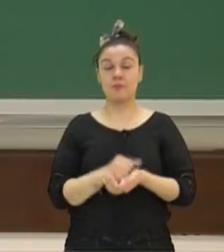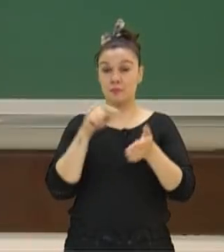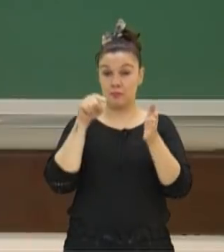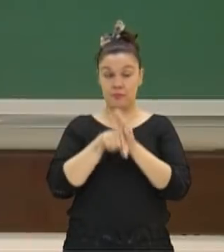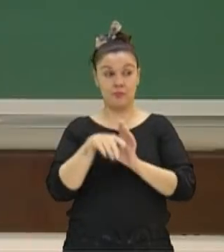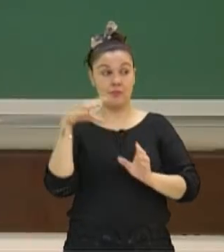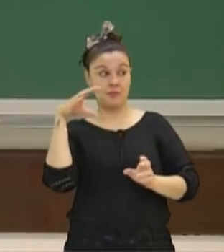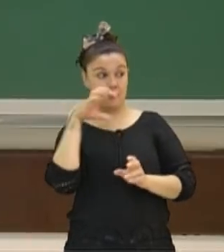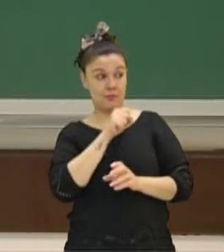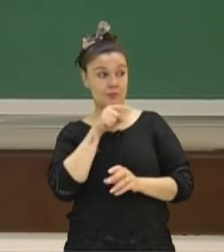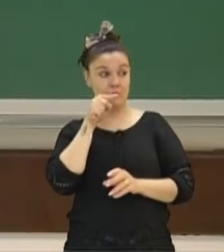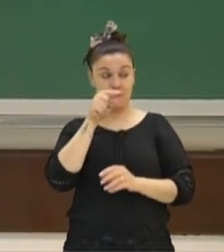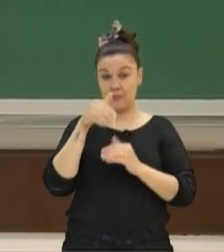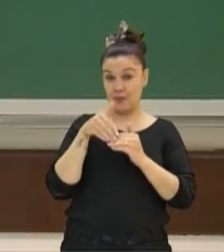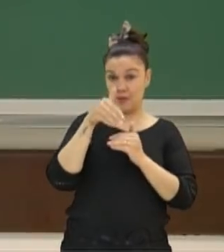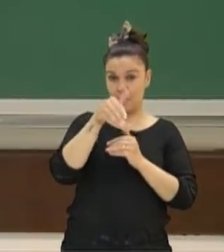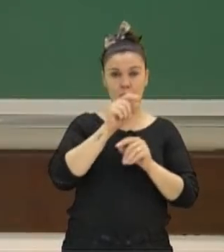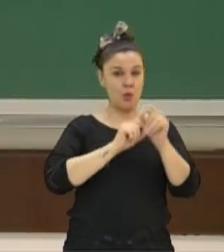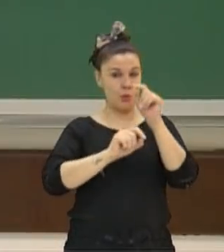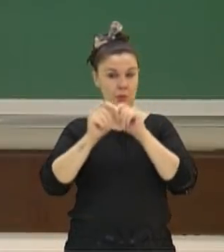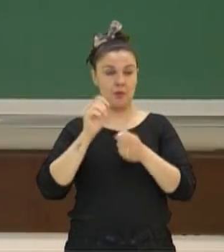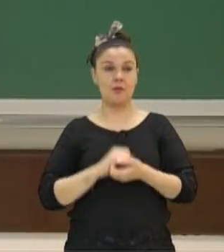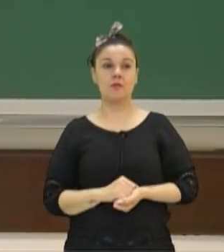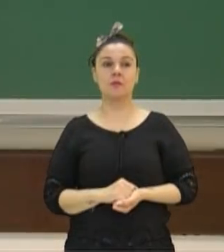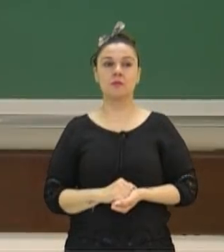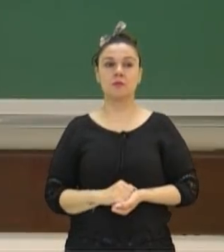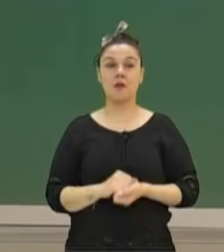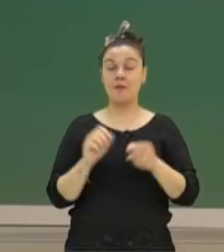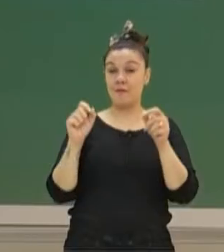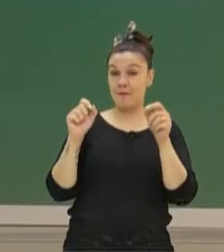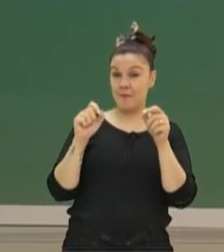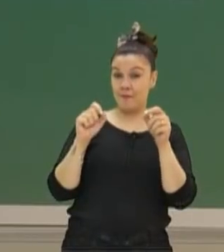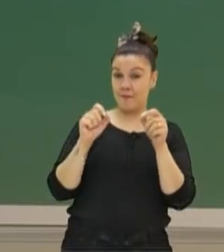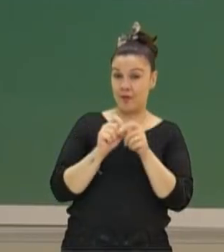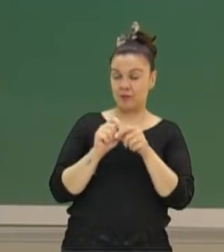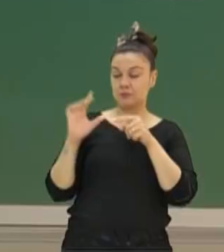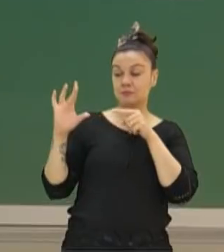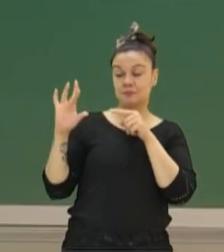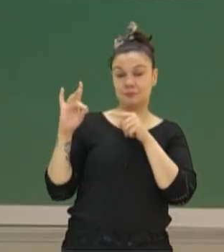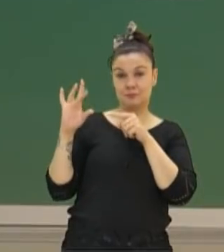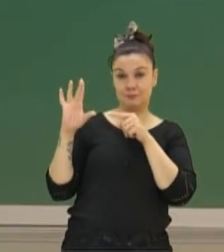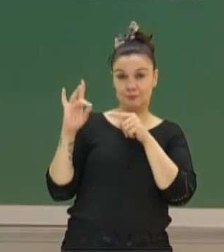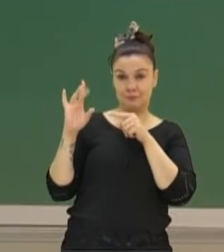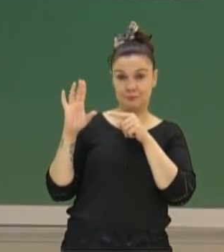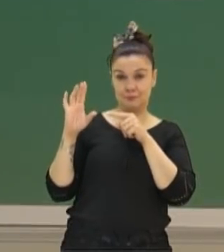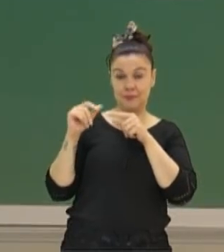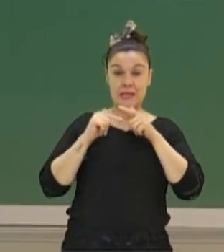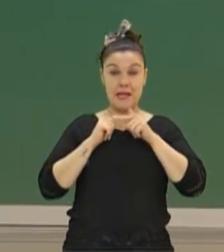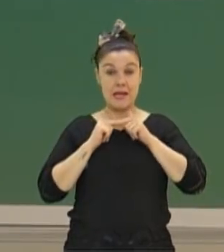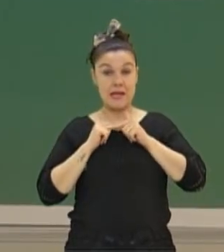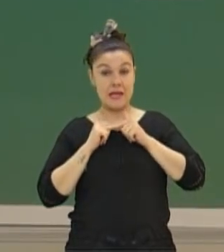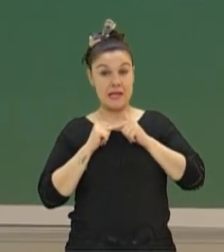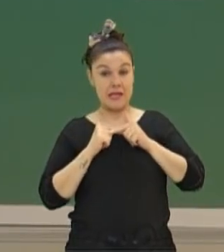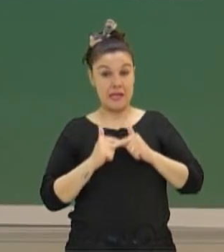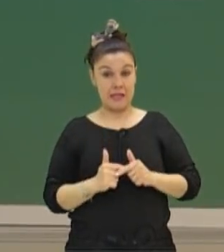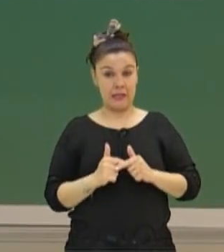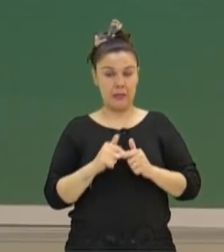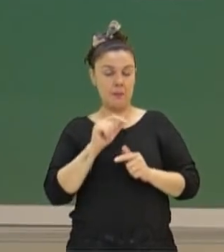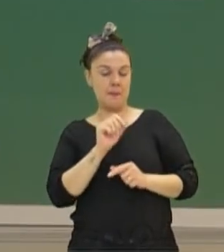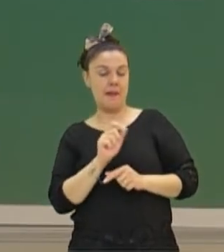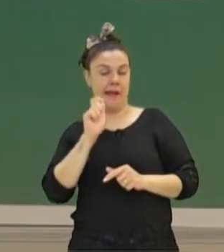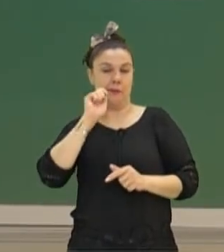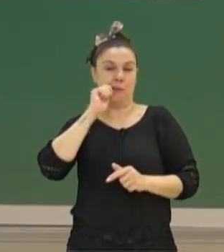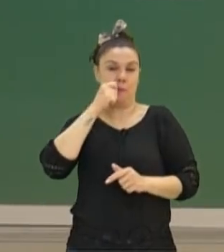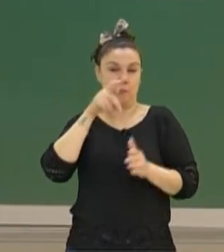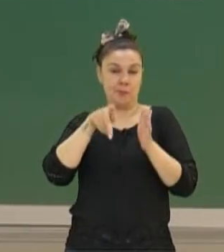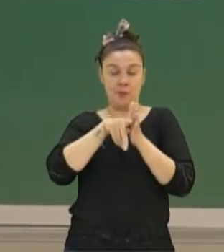Mais um quiz, e esse quiz diz o seguinte: produz secreção viscosa que neutraliza a acidez